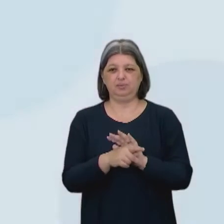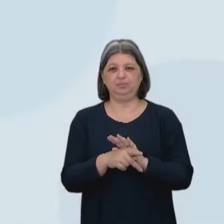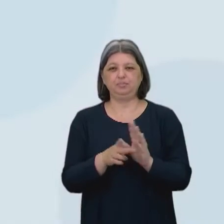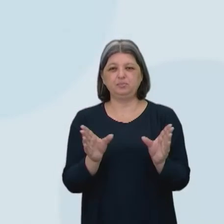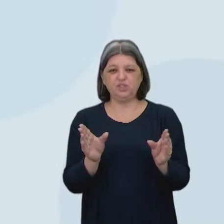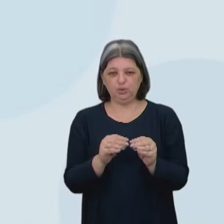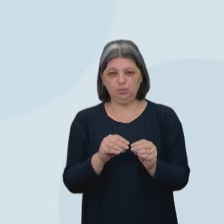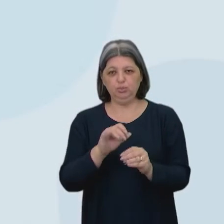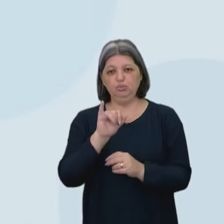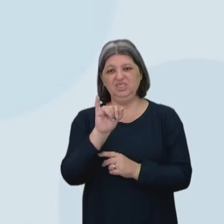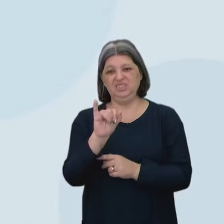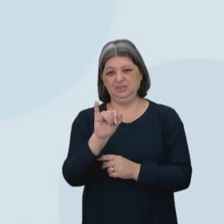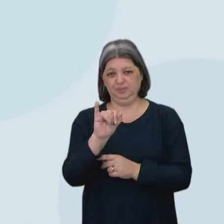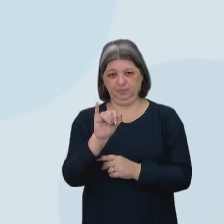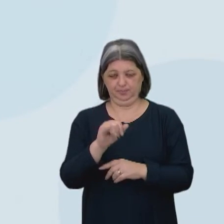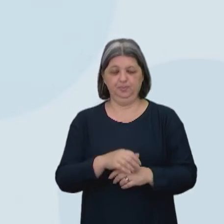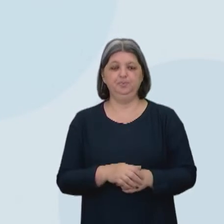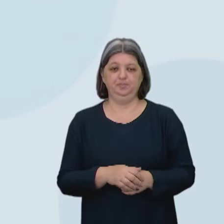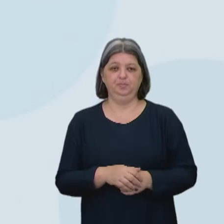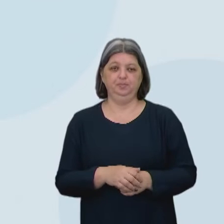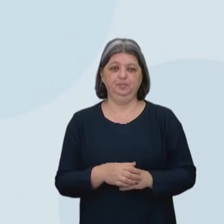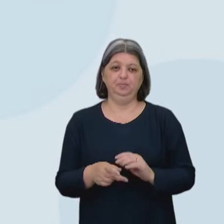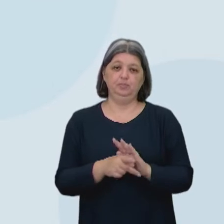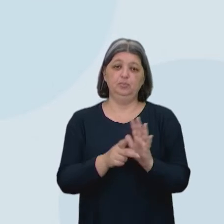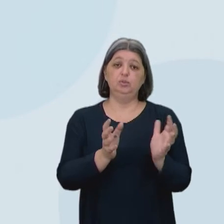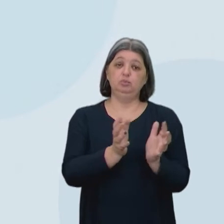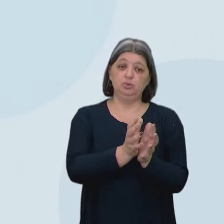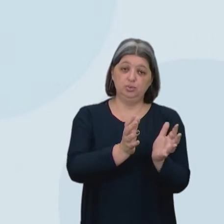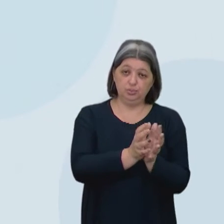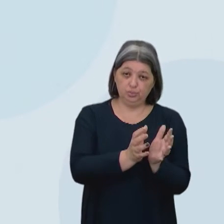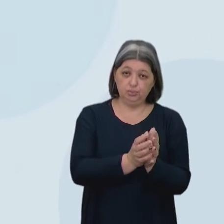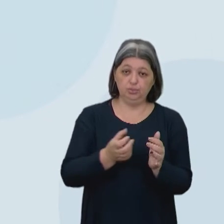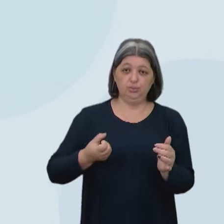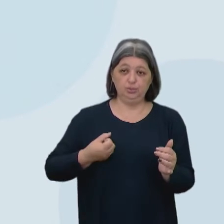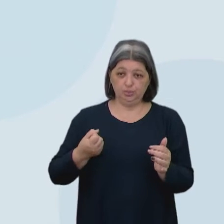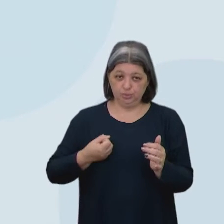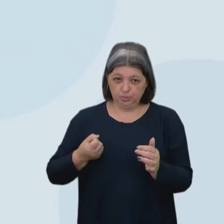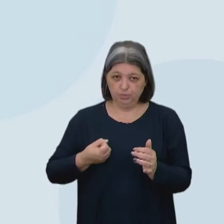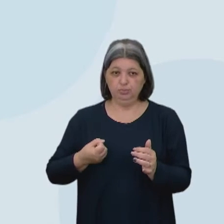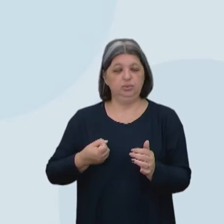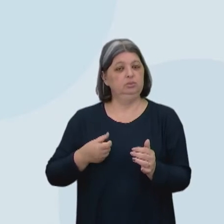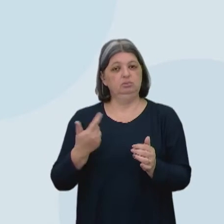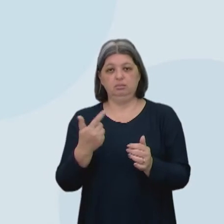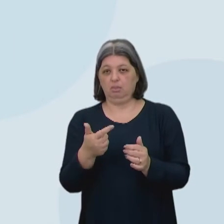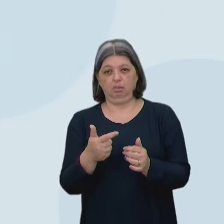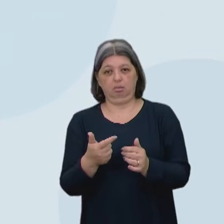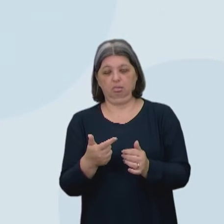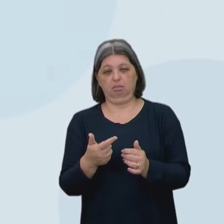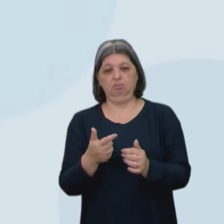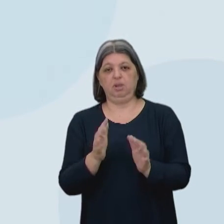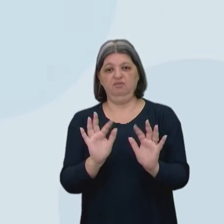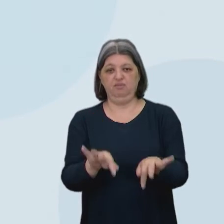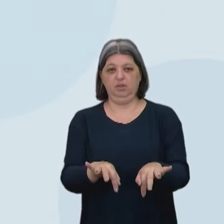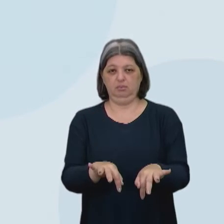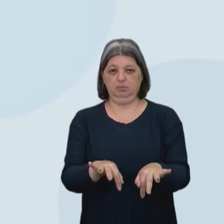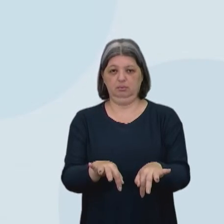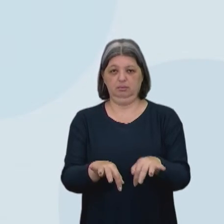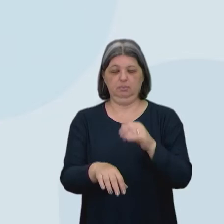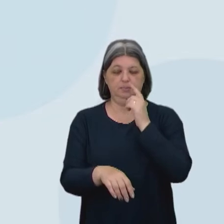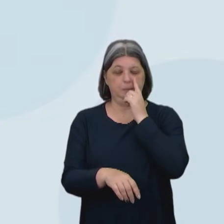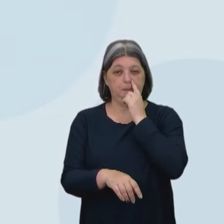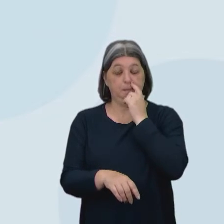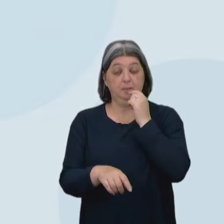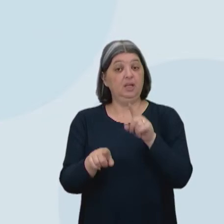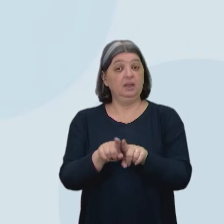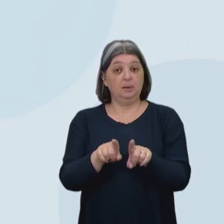bom? Ele engloba os números decimais infinitos, que não têm fim, e não periódicos, que não